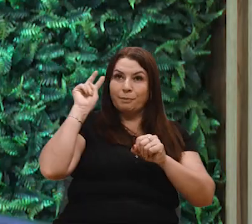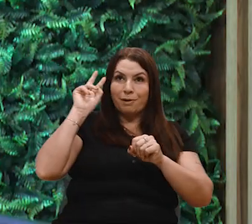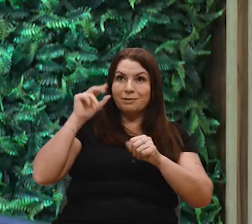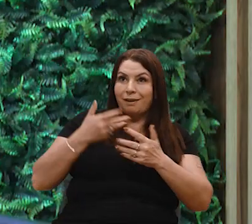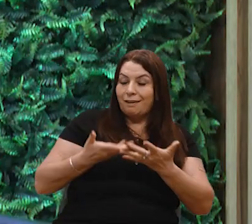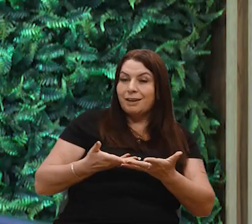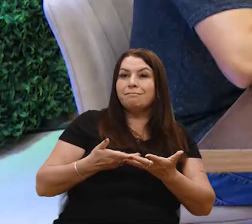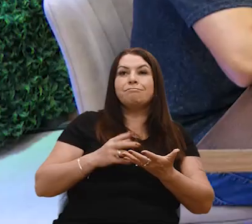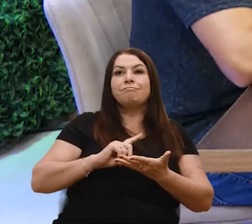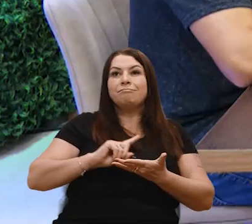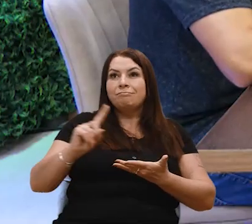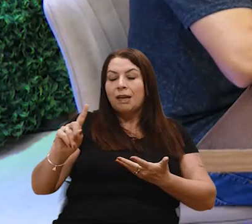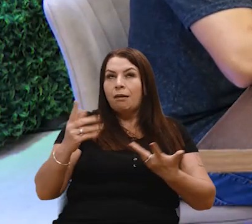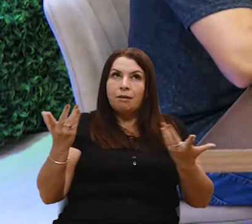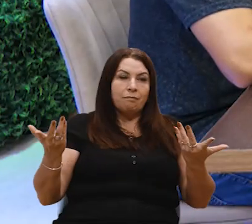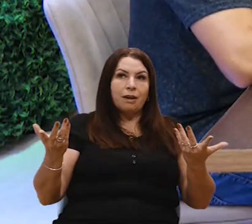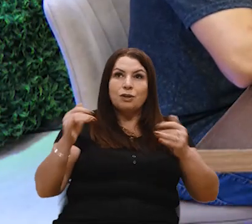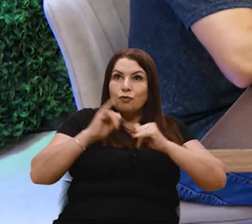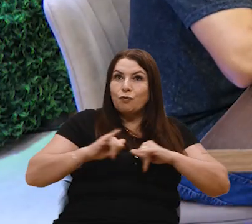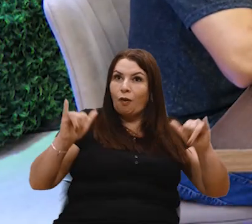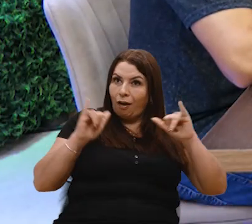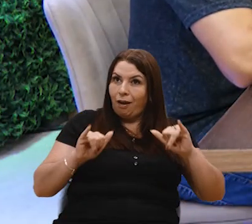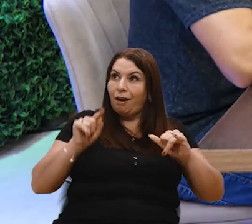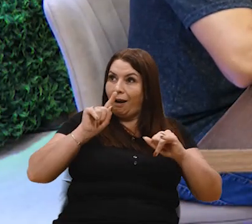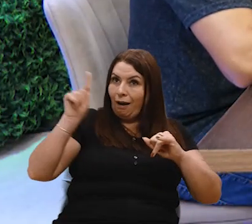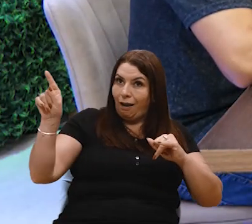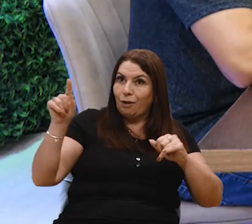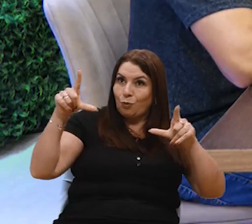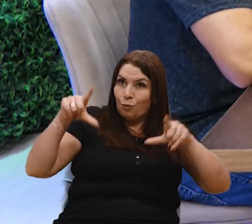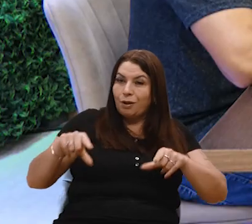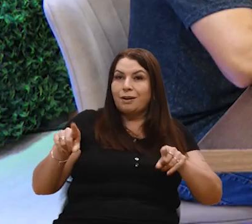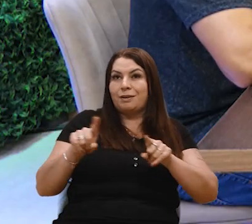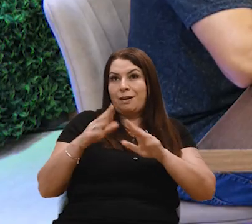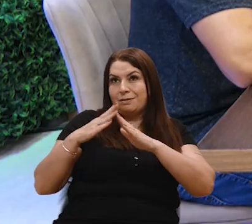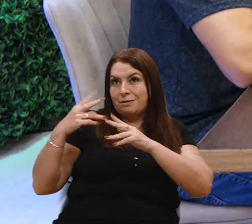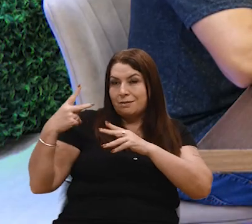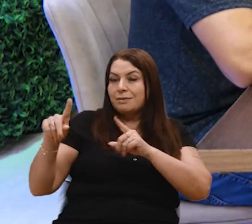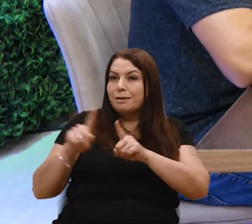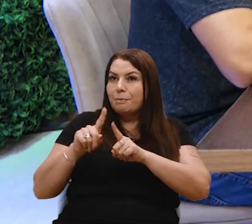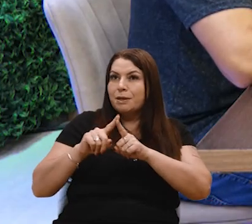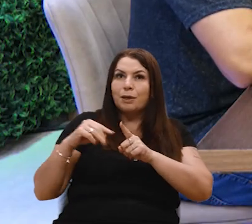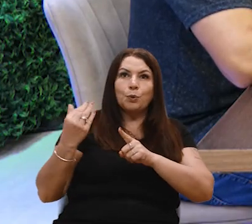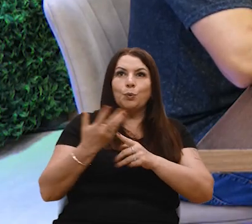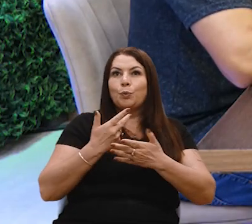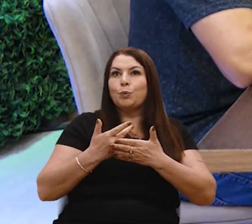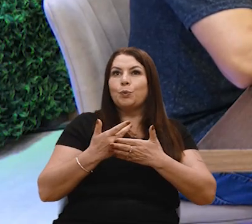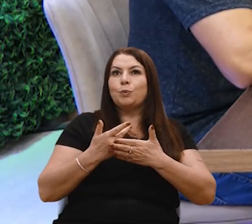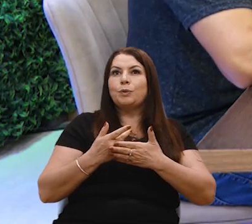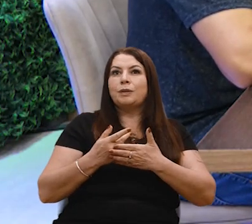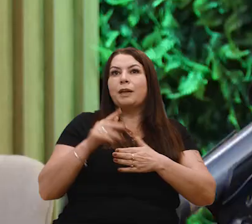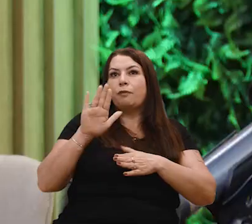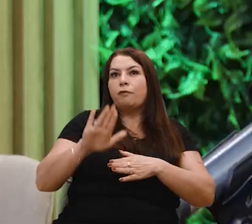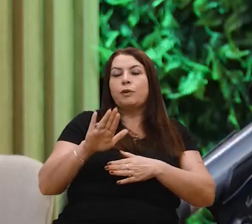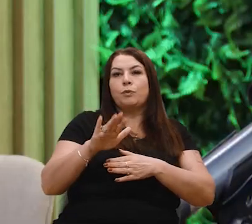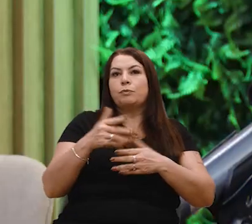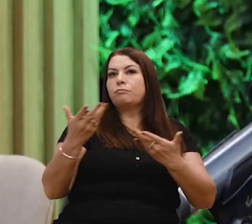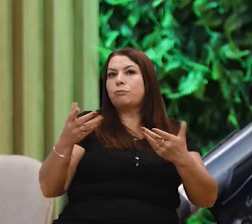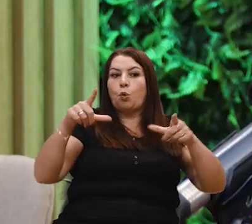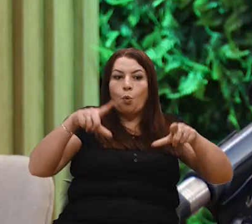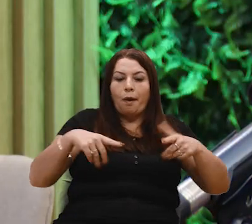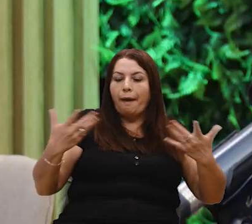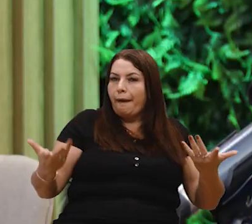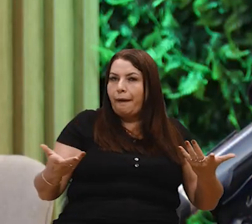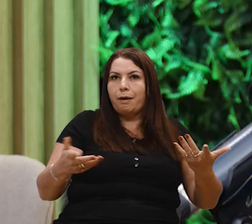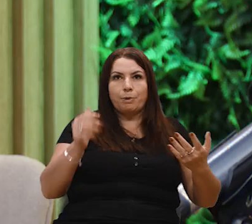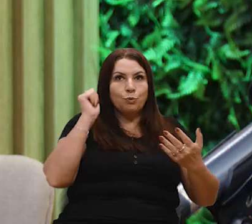né? Isso, fotos, né? Ela vai divulgar isso lá também, ela vai... É toda uma questão lá. Ela se hospedou em